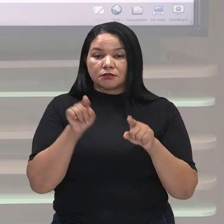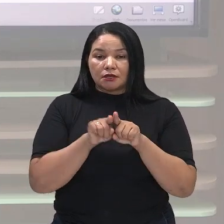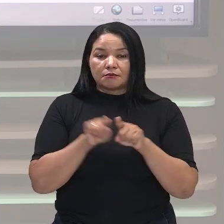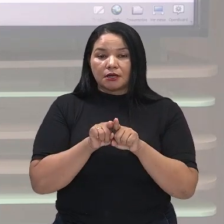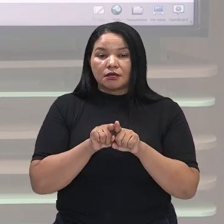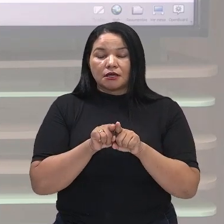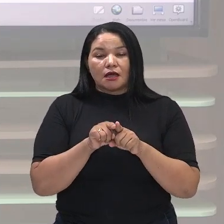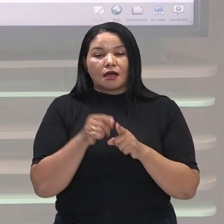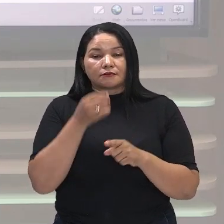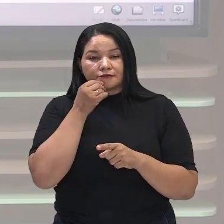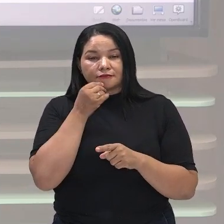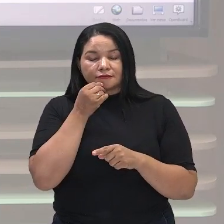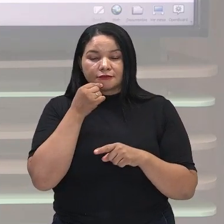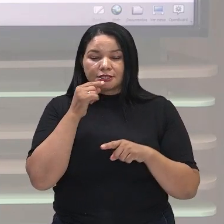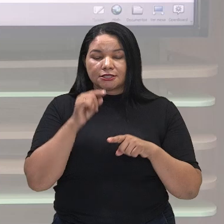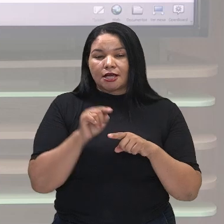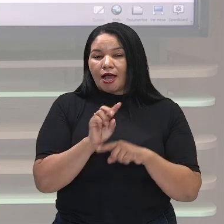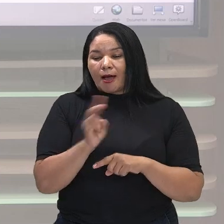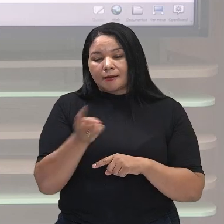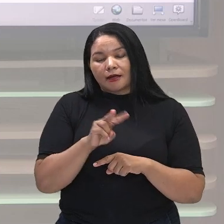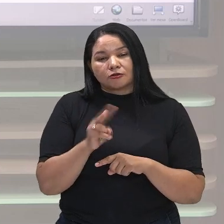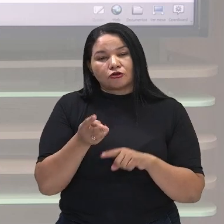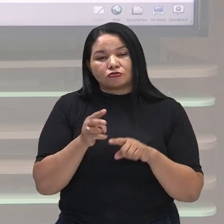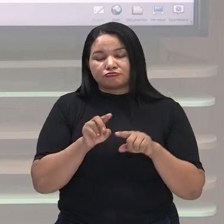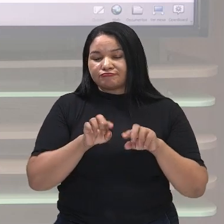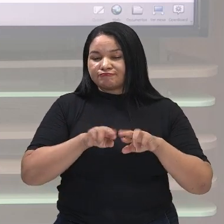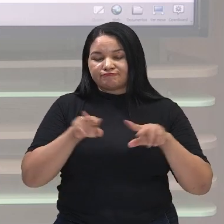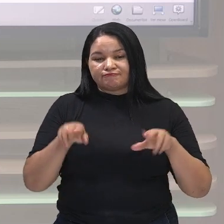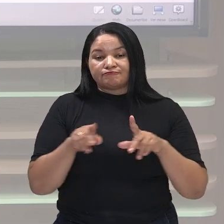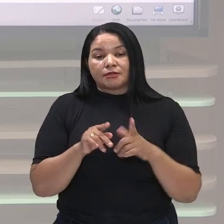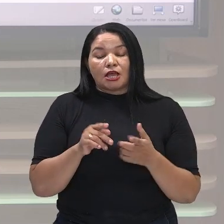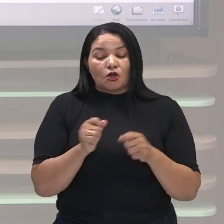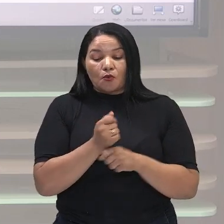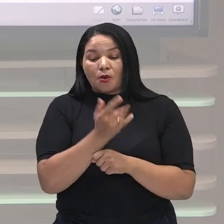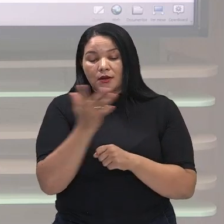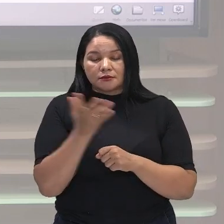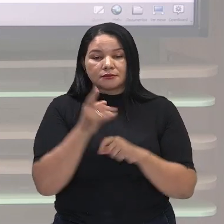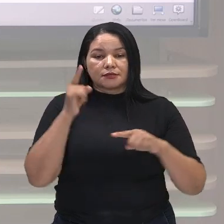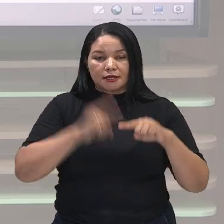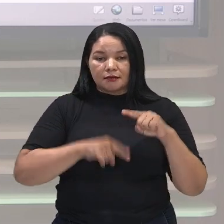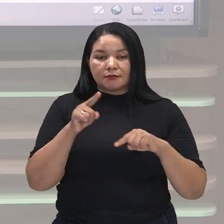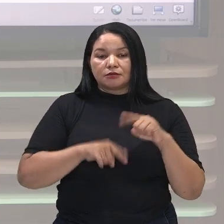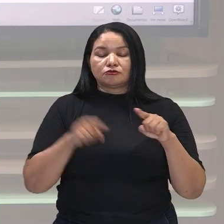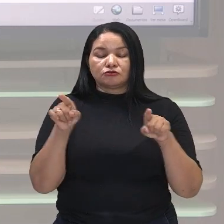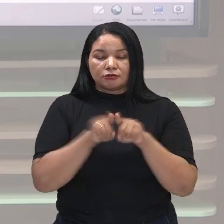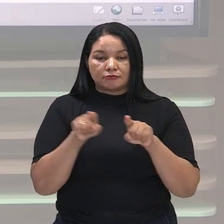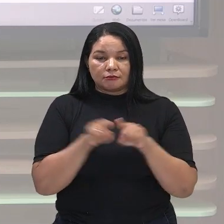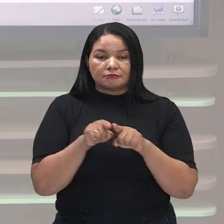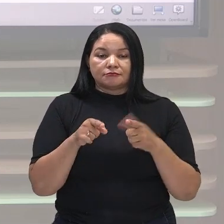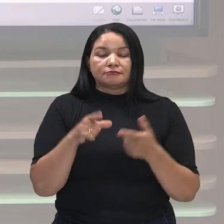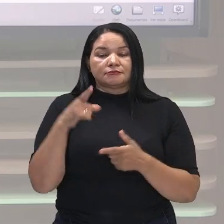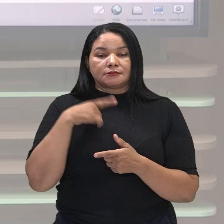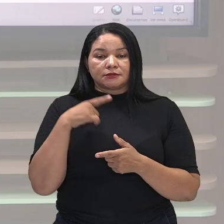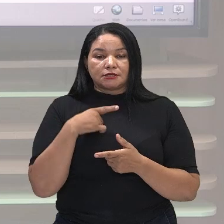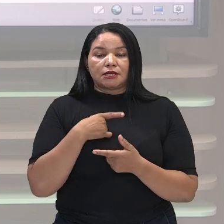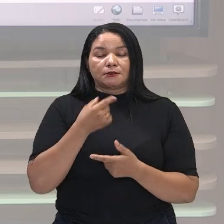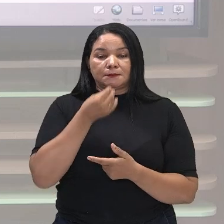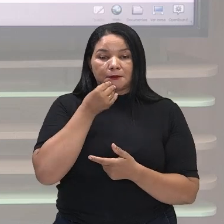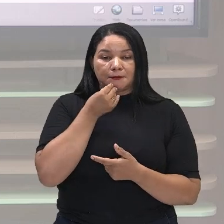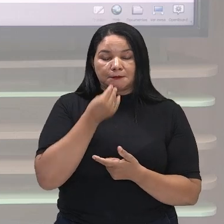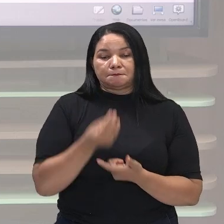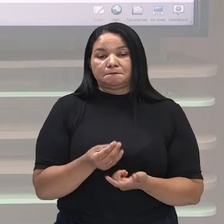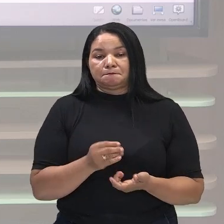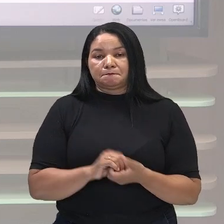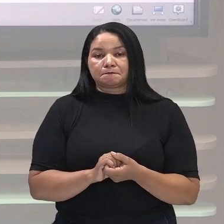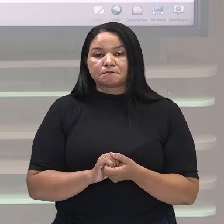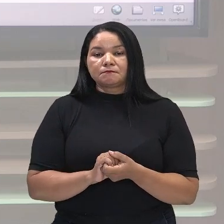que identificar a quantidade de elementos que existem nesse experimento aleatório, tá bom? Porque é a